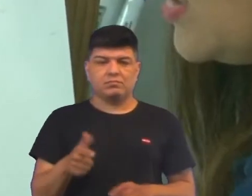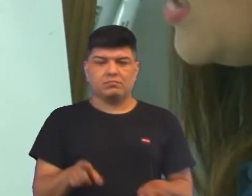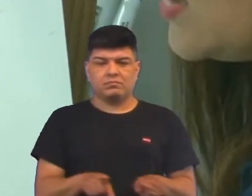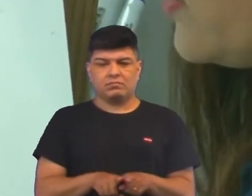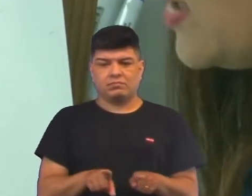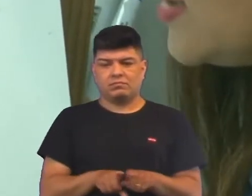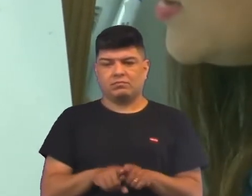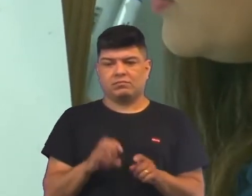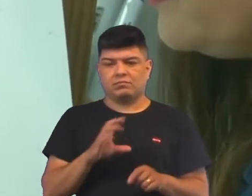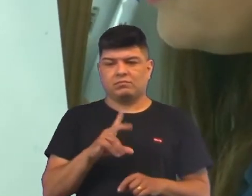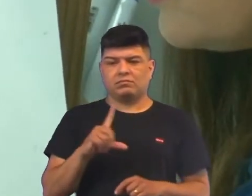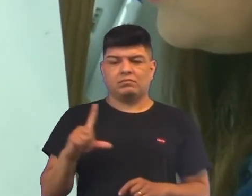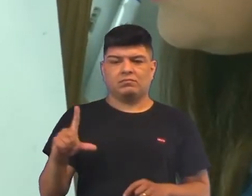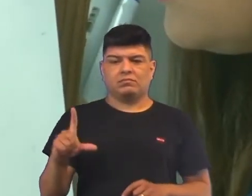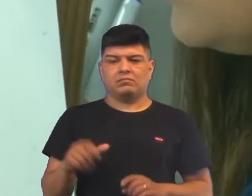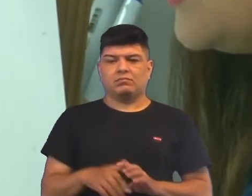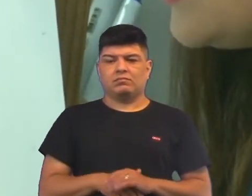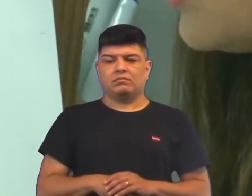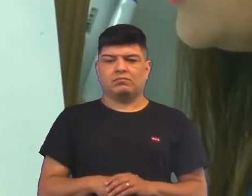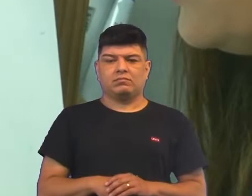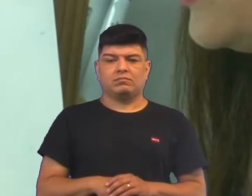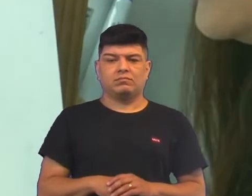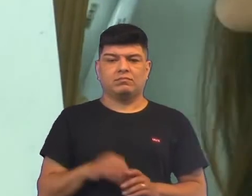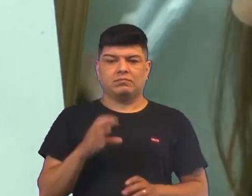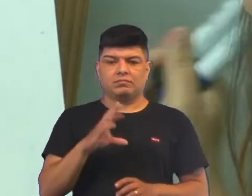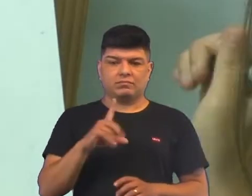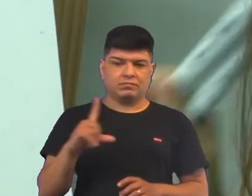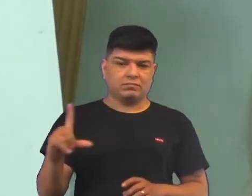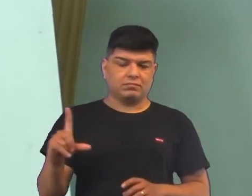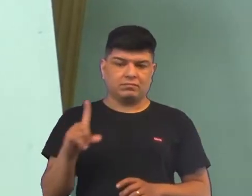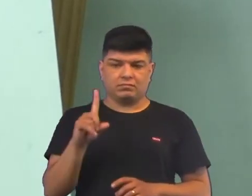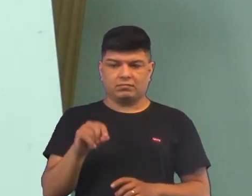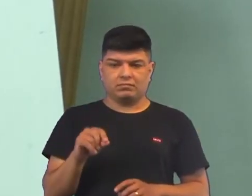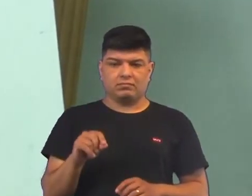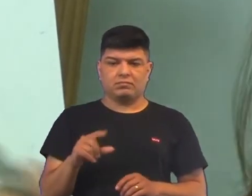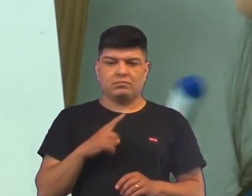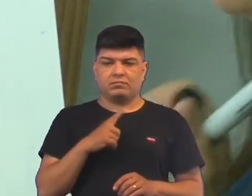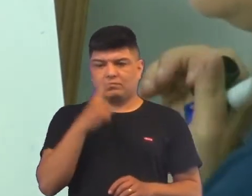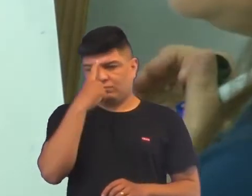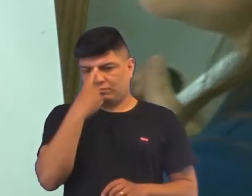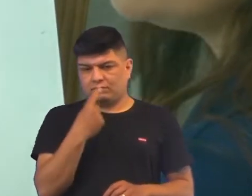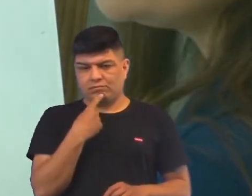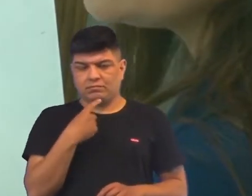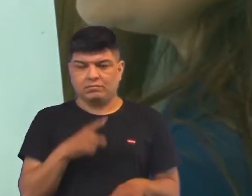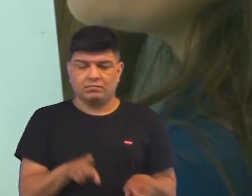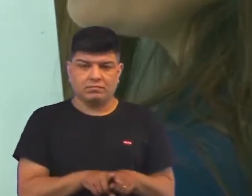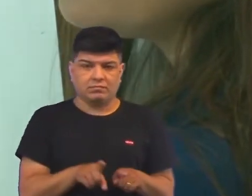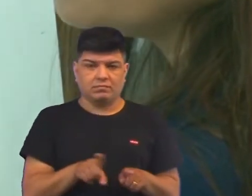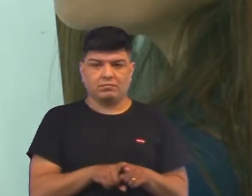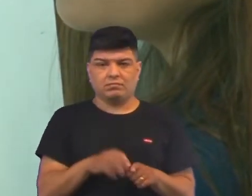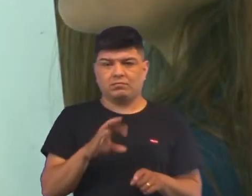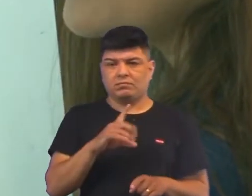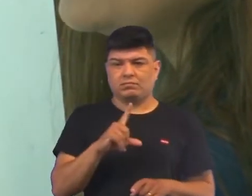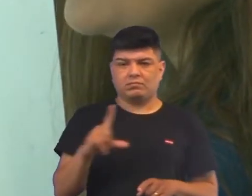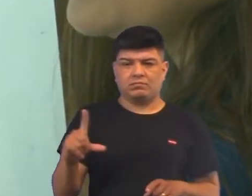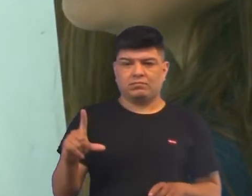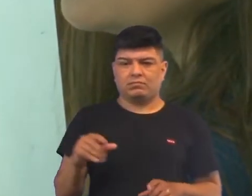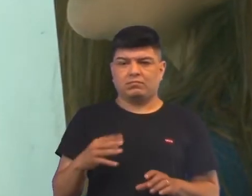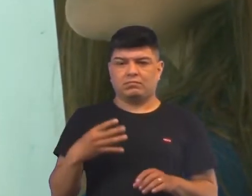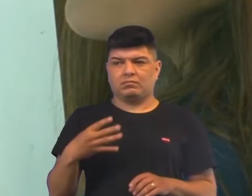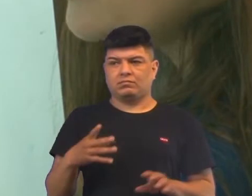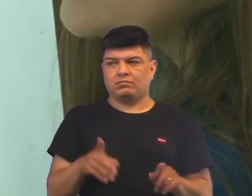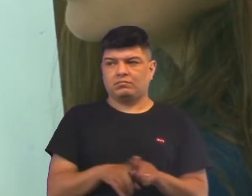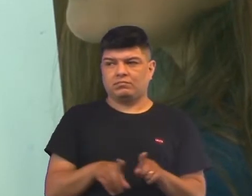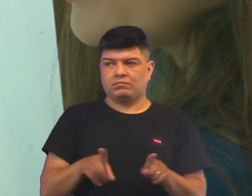nossa classificação. Nessa classificação aí, eu tenho essa figura aí, que nós classificamos como